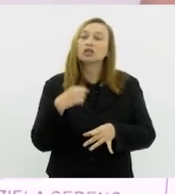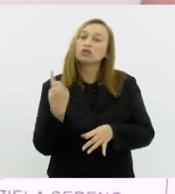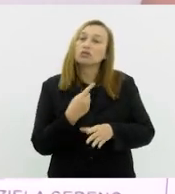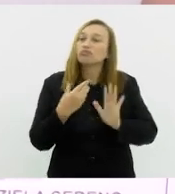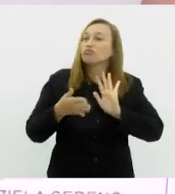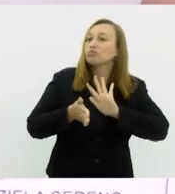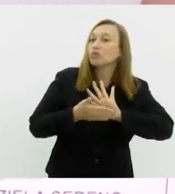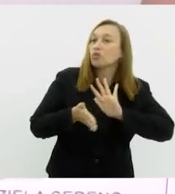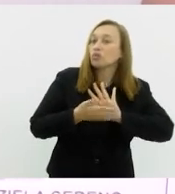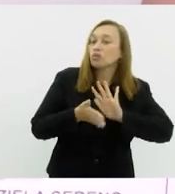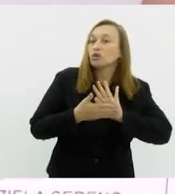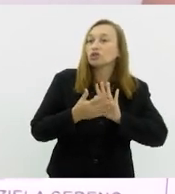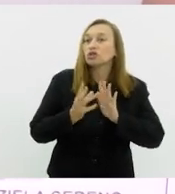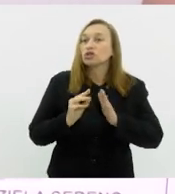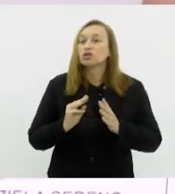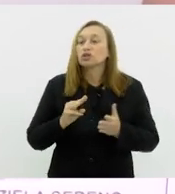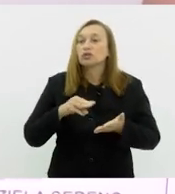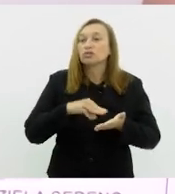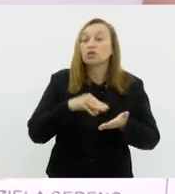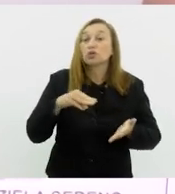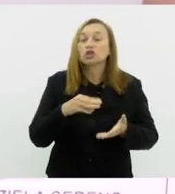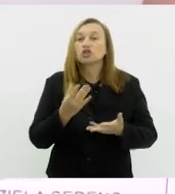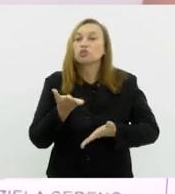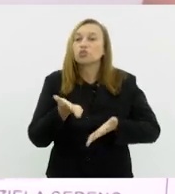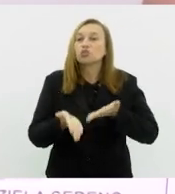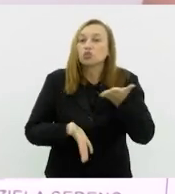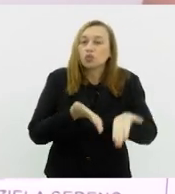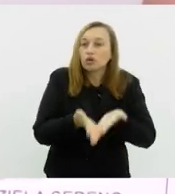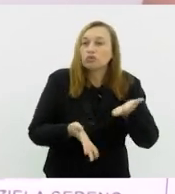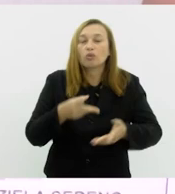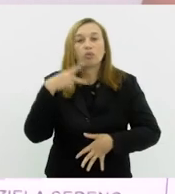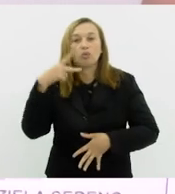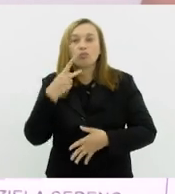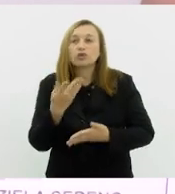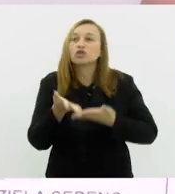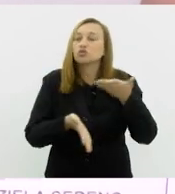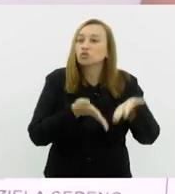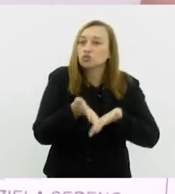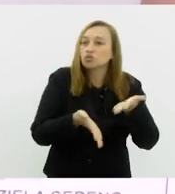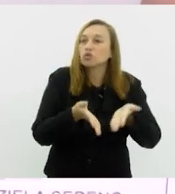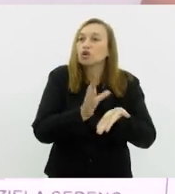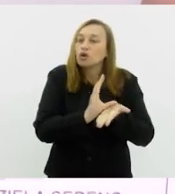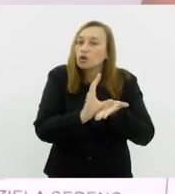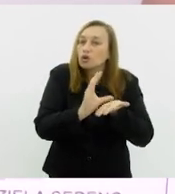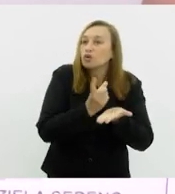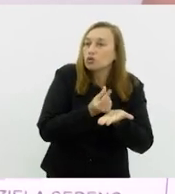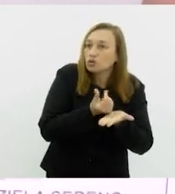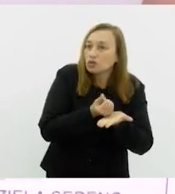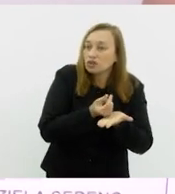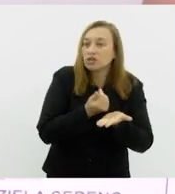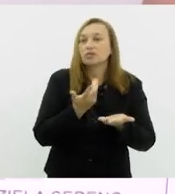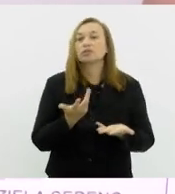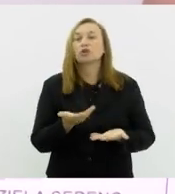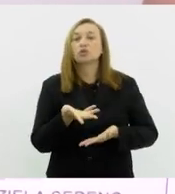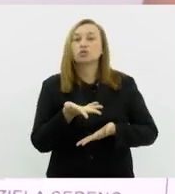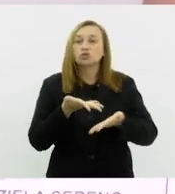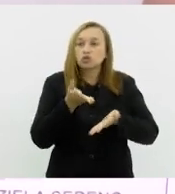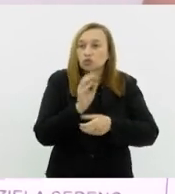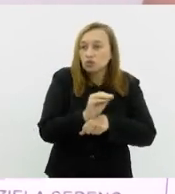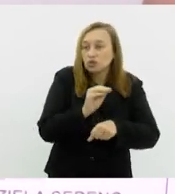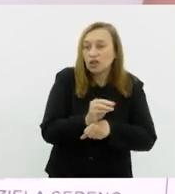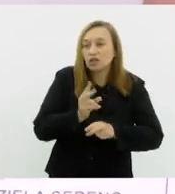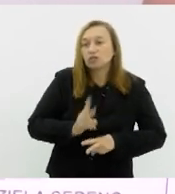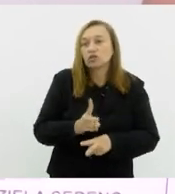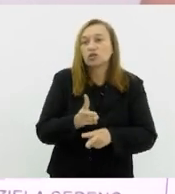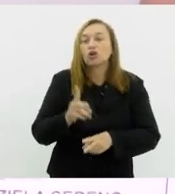propor uma metodologia do cuidado, uma política do cuidado e um orçamento para que esse cuidado seja feito. Um último